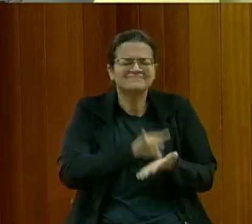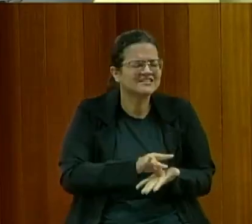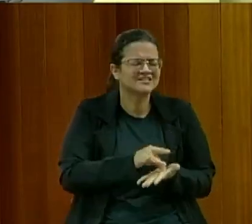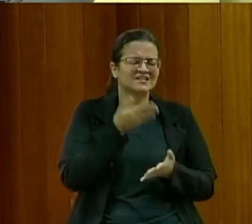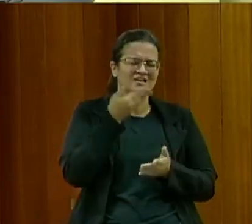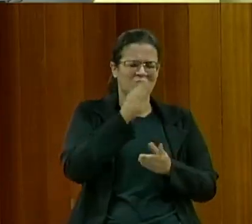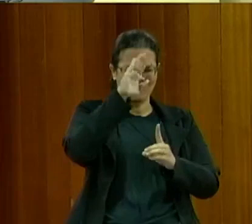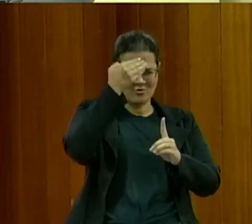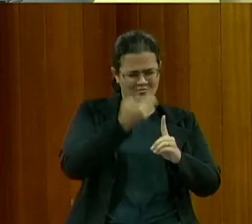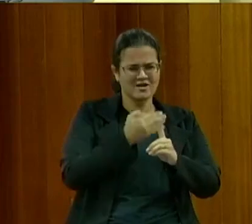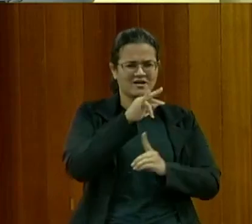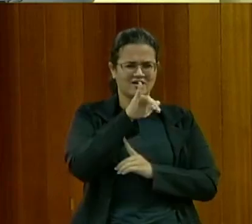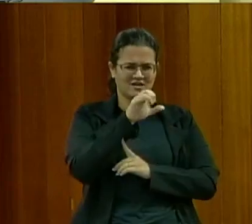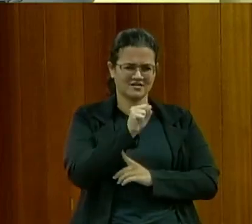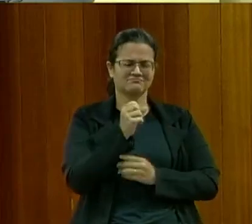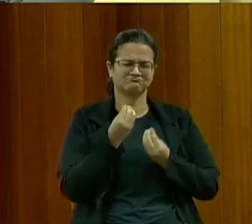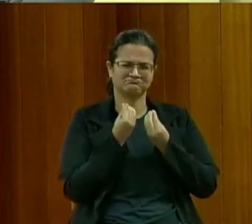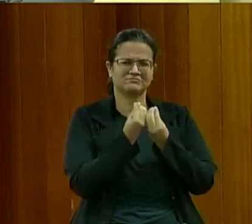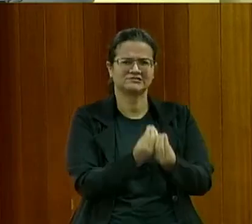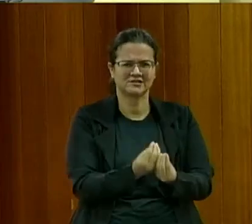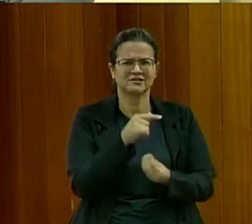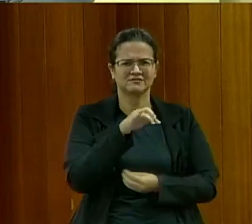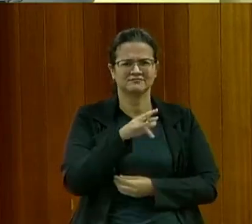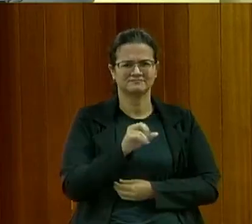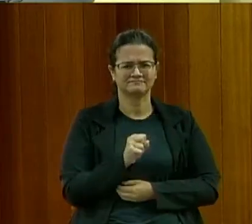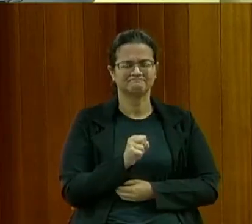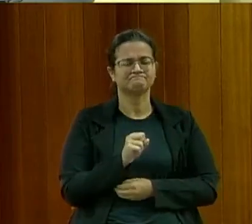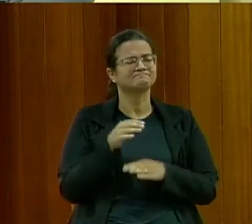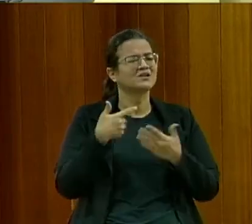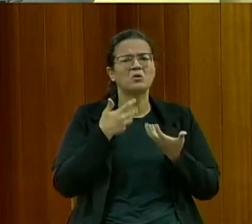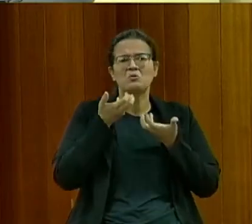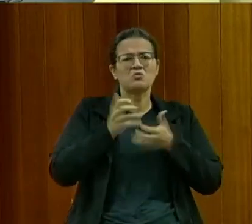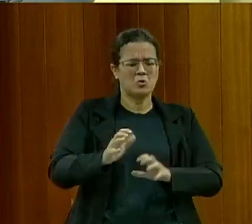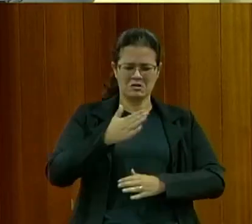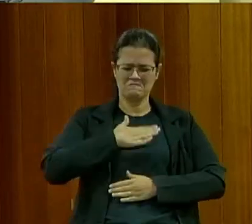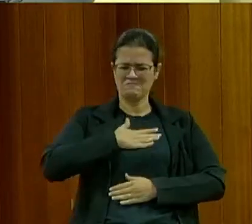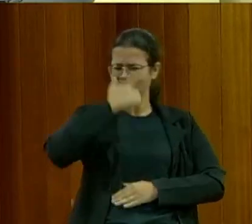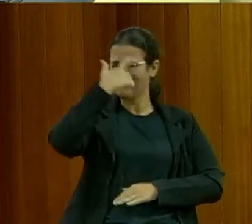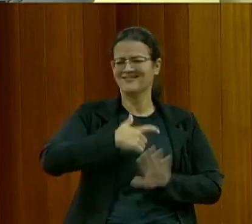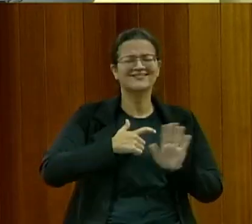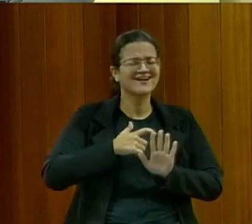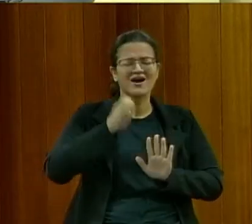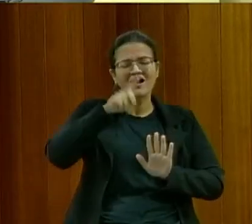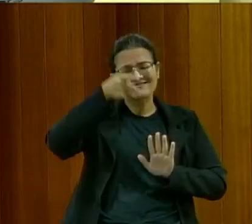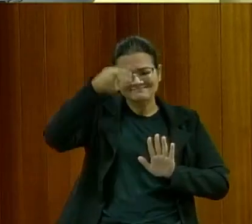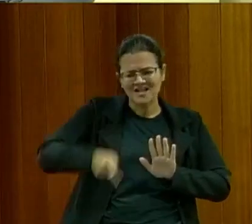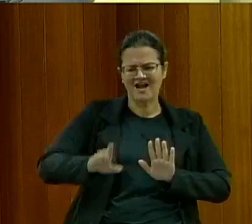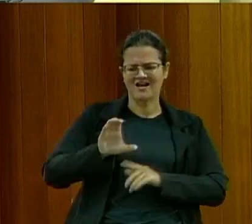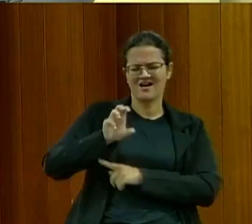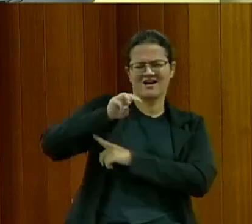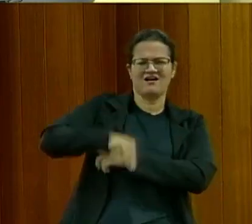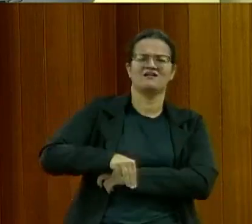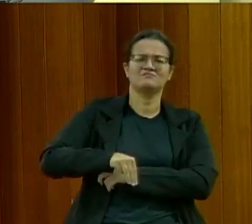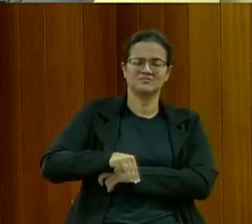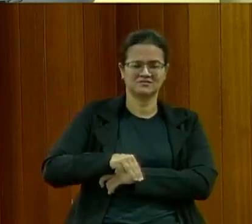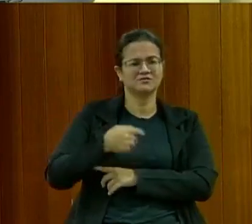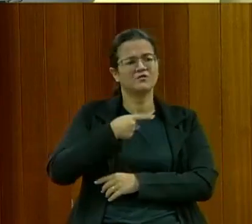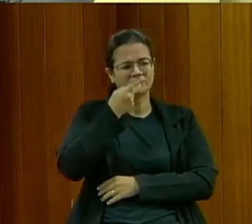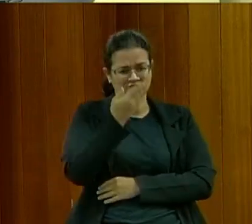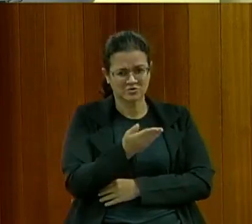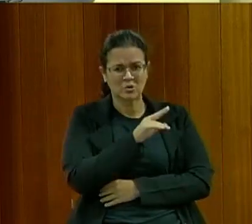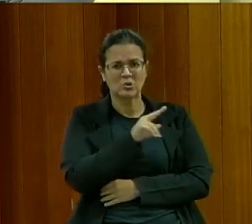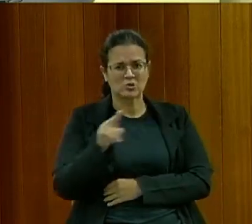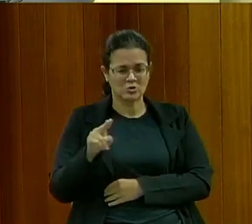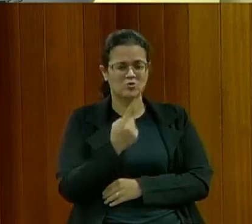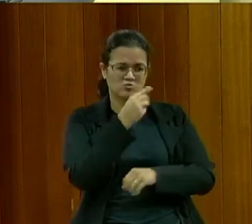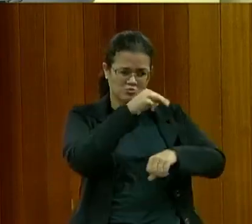a alguém. E eu não quero que seja minha, não. É do Poder Legislativo. Então, citei Vossa Excelência, um minuto, citei o vereador Azulinho,